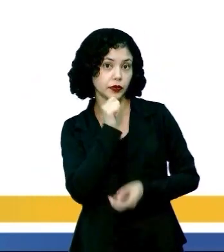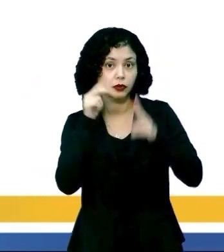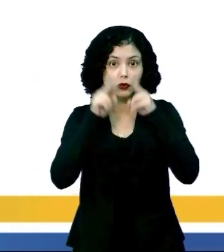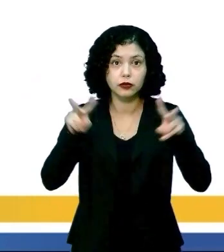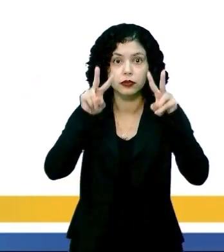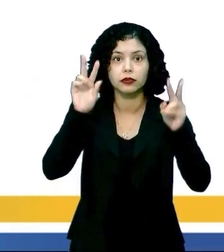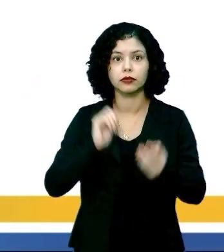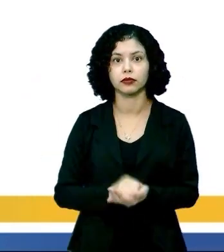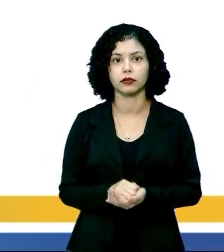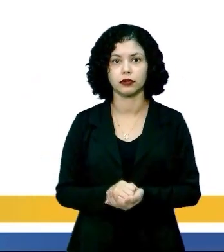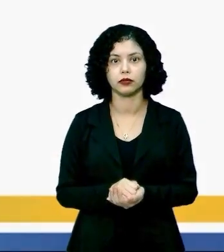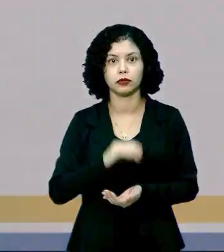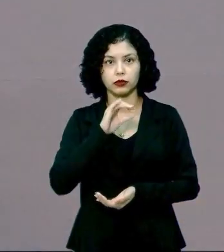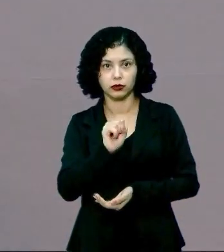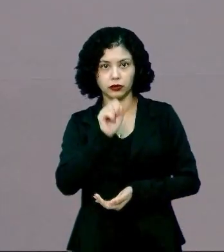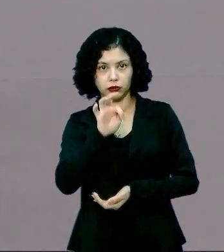visão